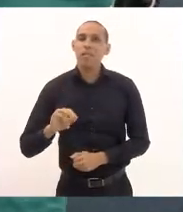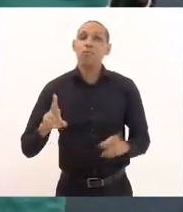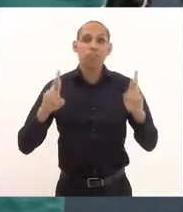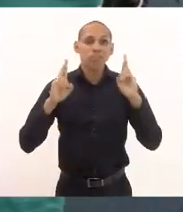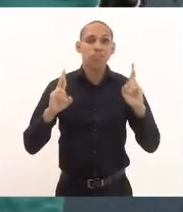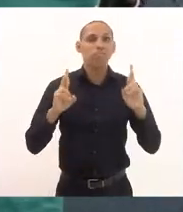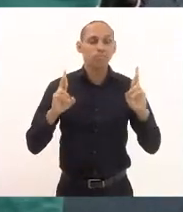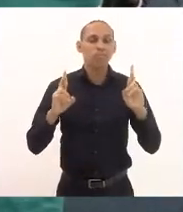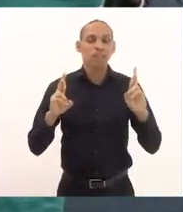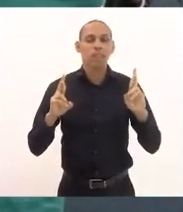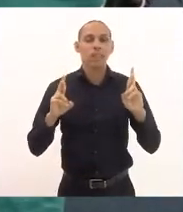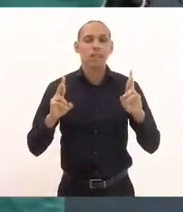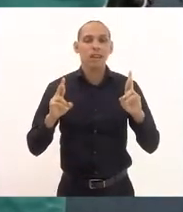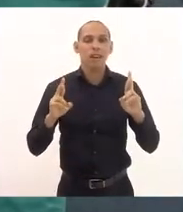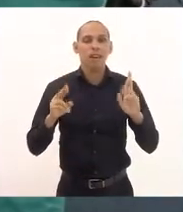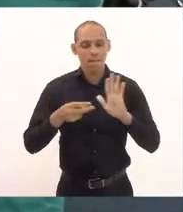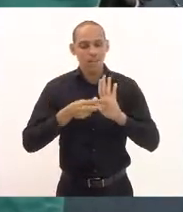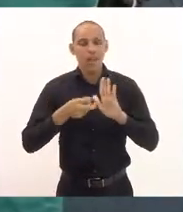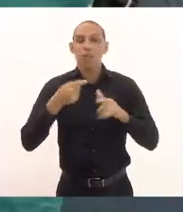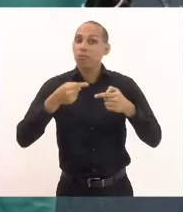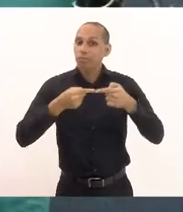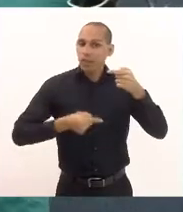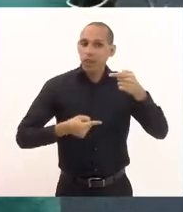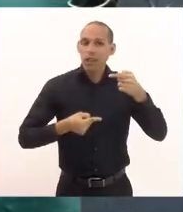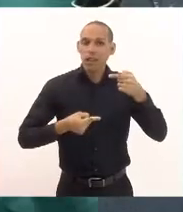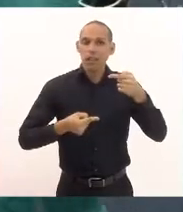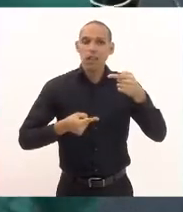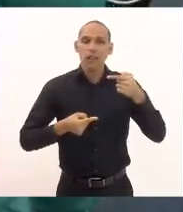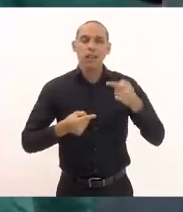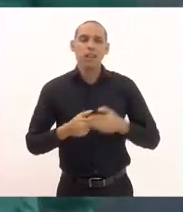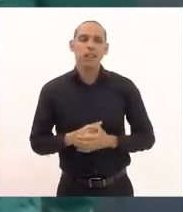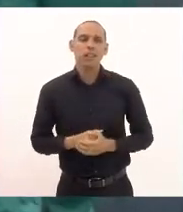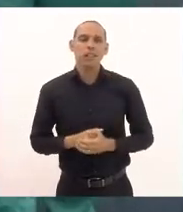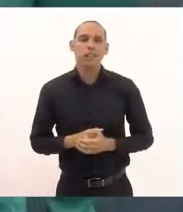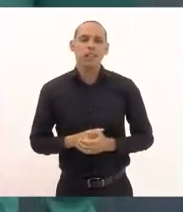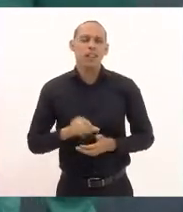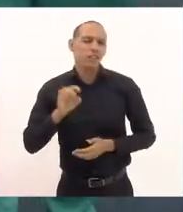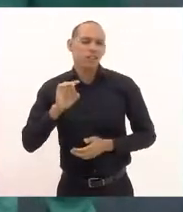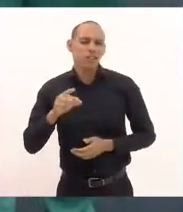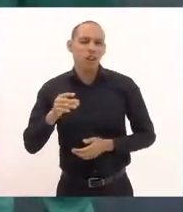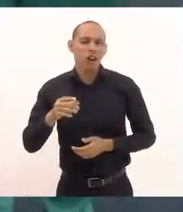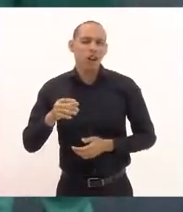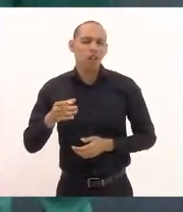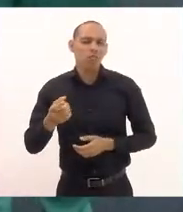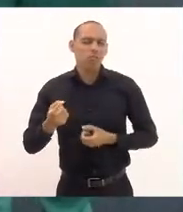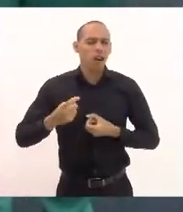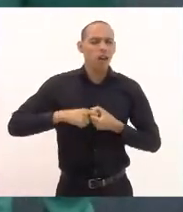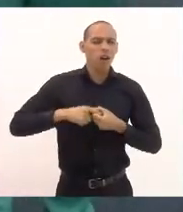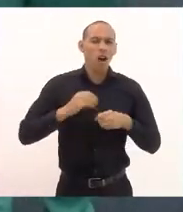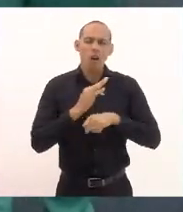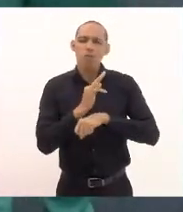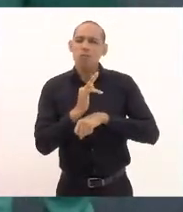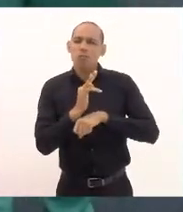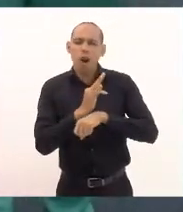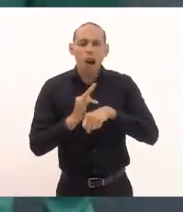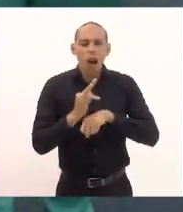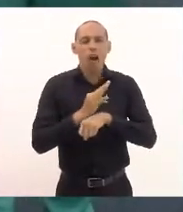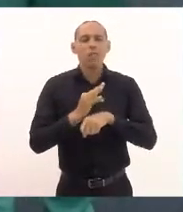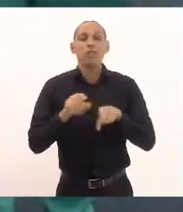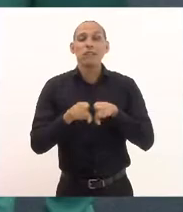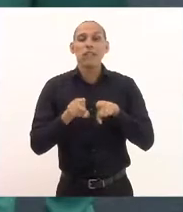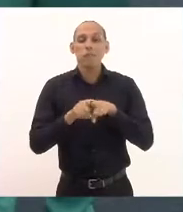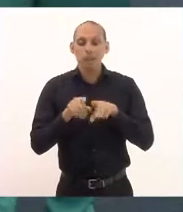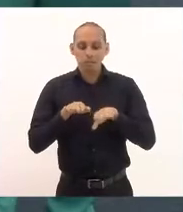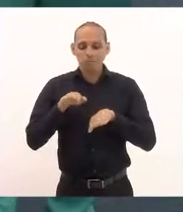também que a derrubada desse veto não seja só um recuo formal, seja também mais um passo no sentido